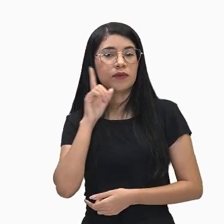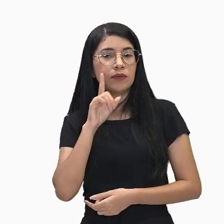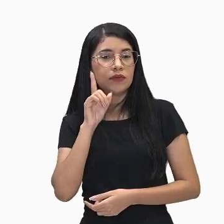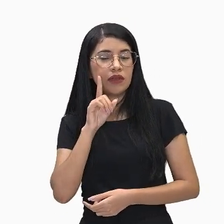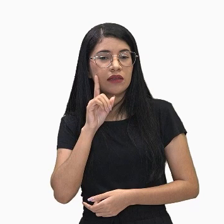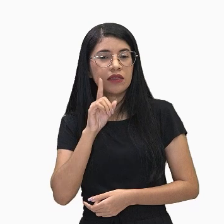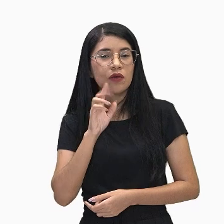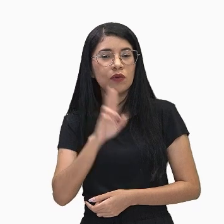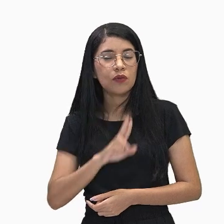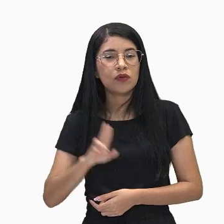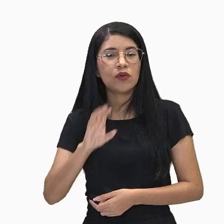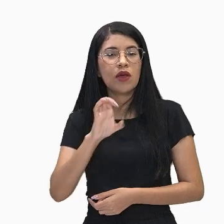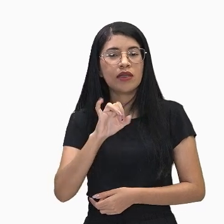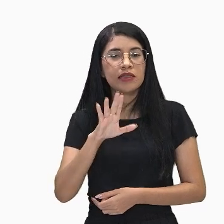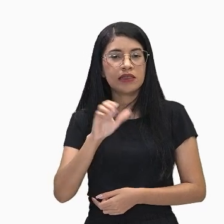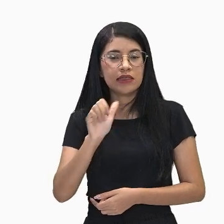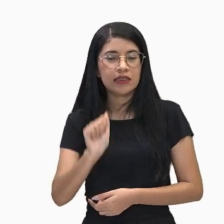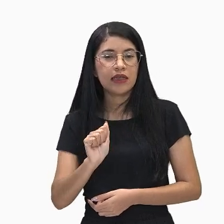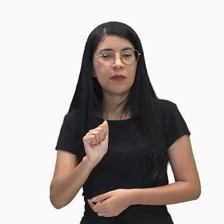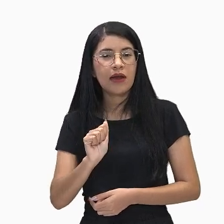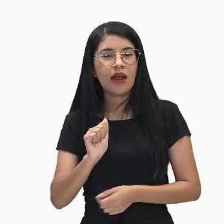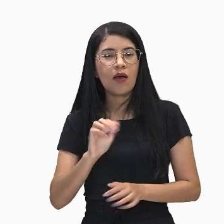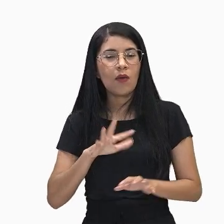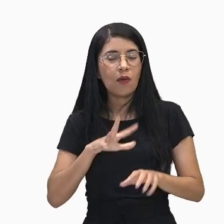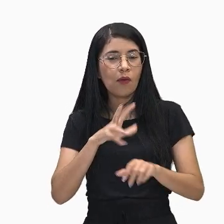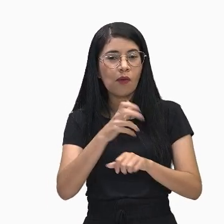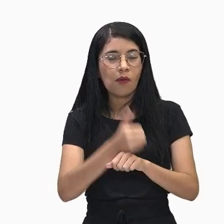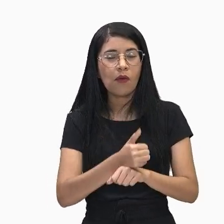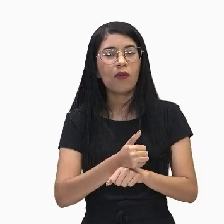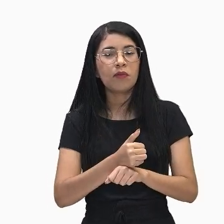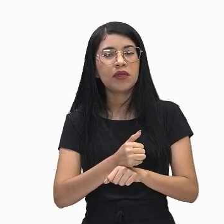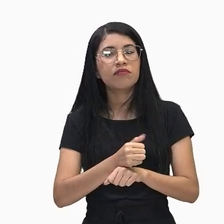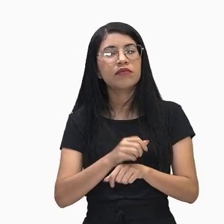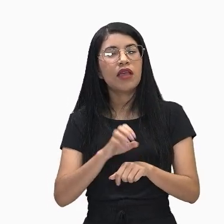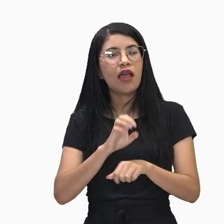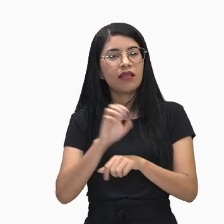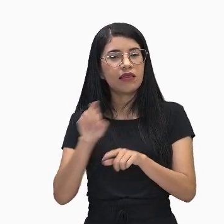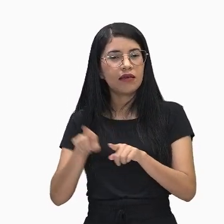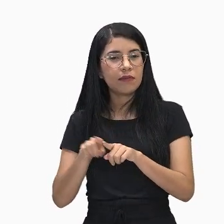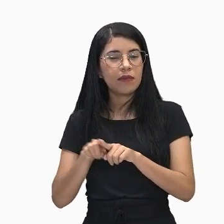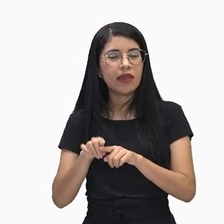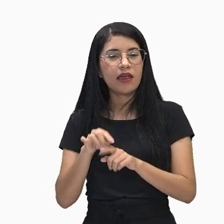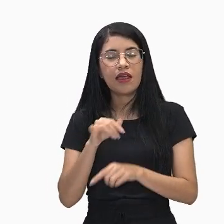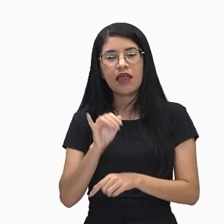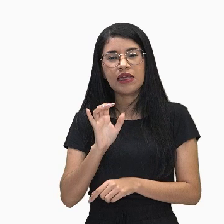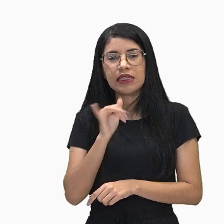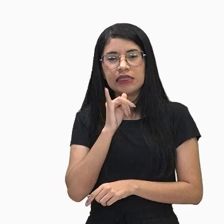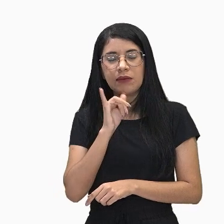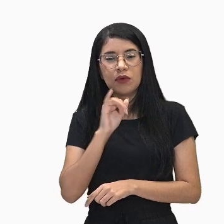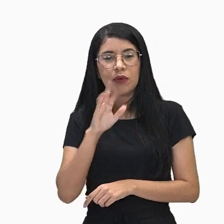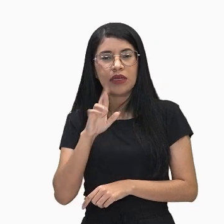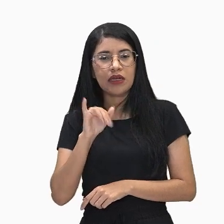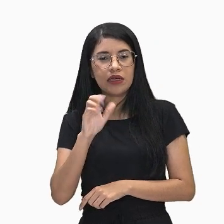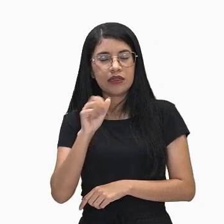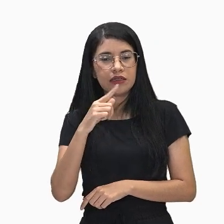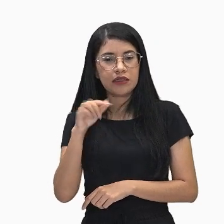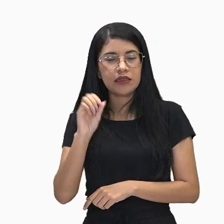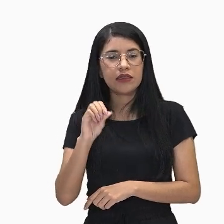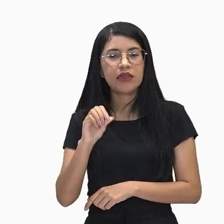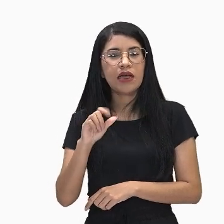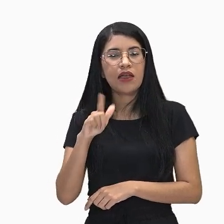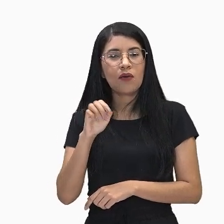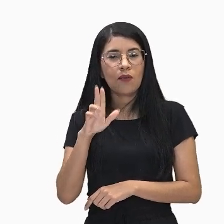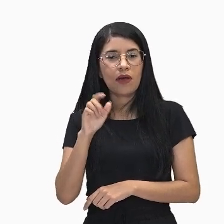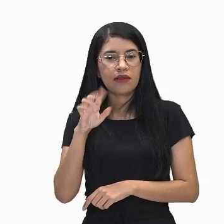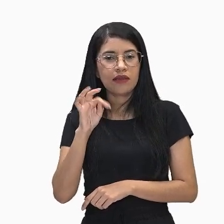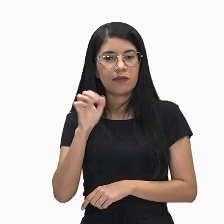a CIA para promover golpes de estados, como ocorreu no caso do Irã, em 53, da Guatemala, em 54,